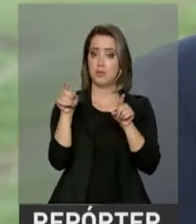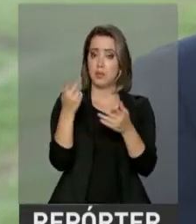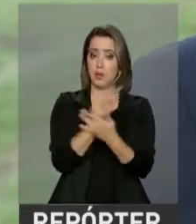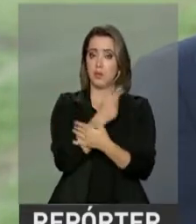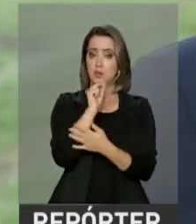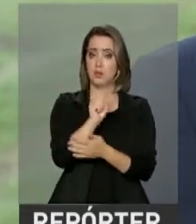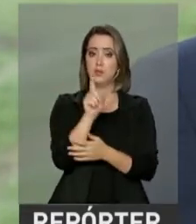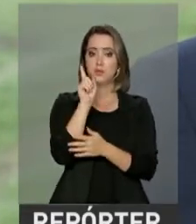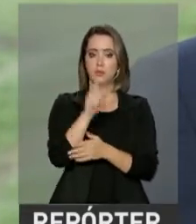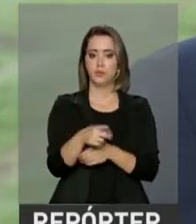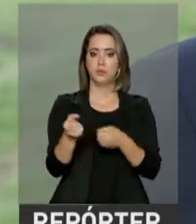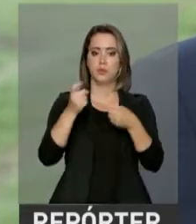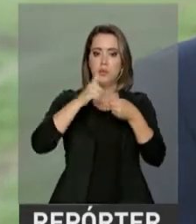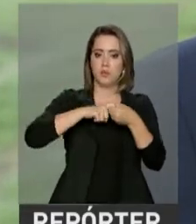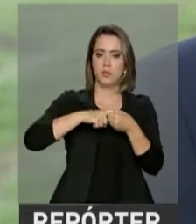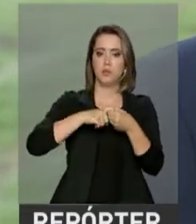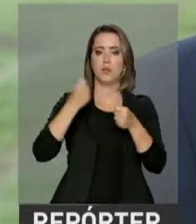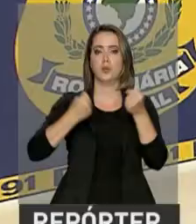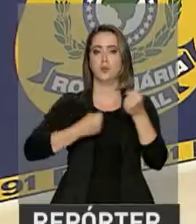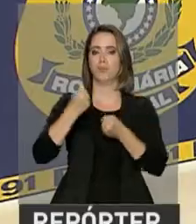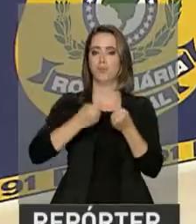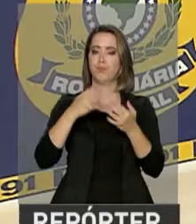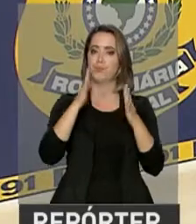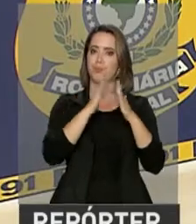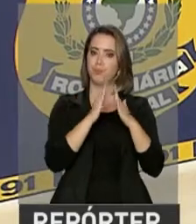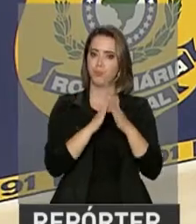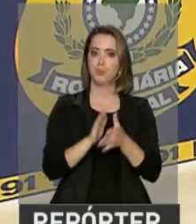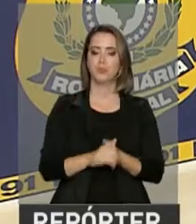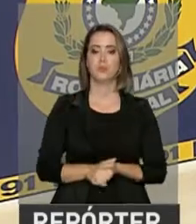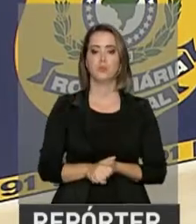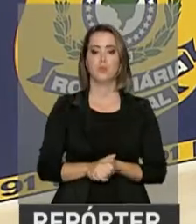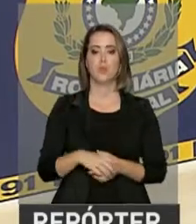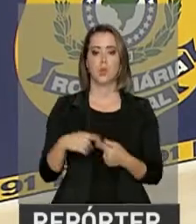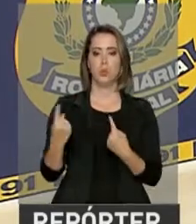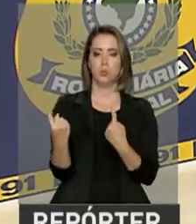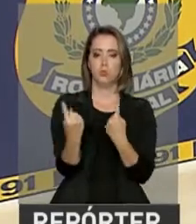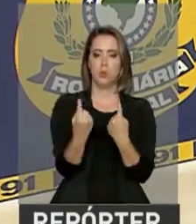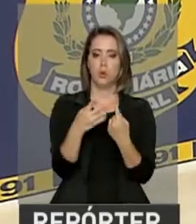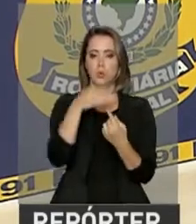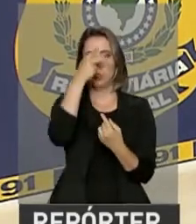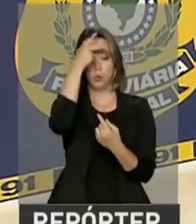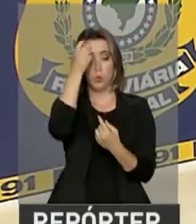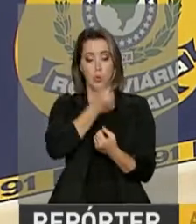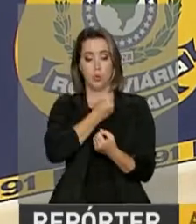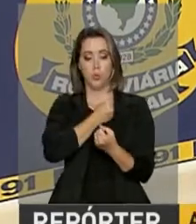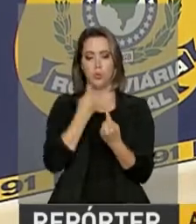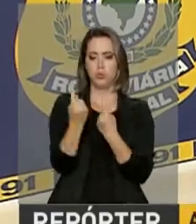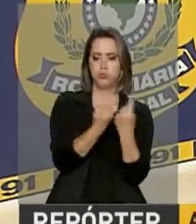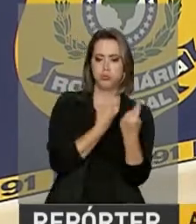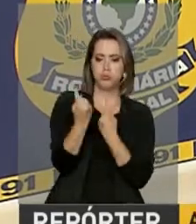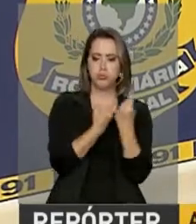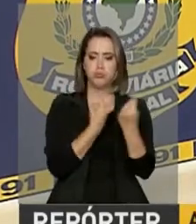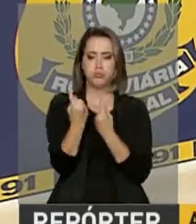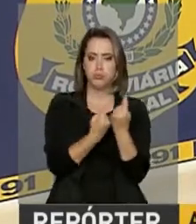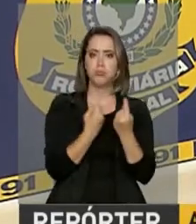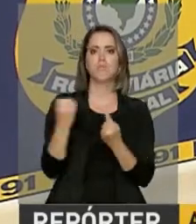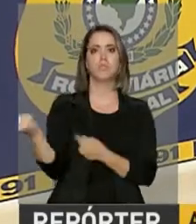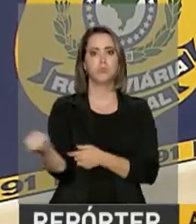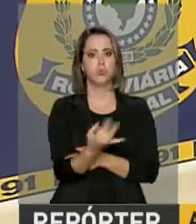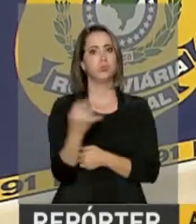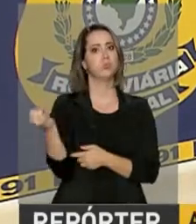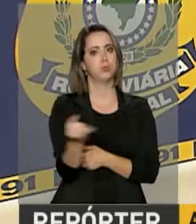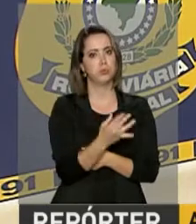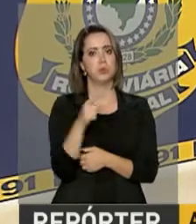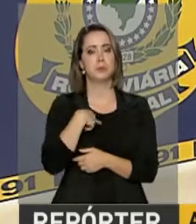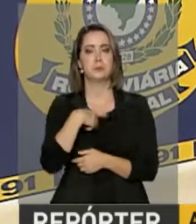por exemplo, foram na volta para casa. O fluxo de veículos aumenta muito, né, e aliado ao fluxo de veículos ainda temos aqueles